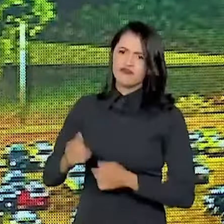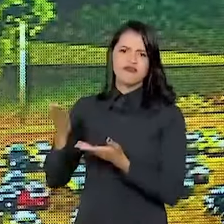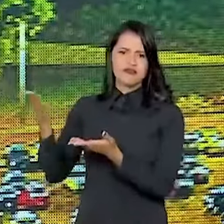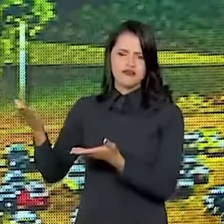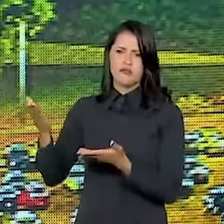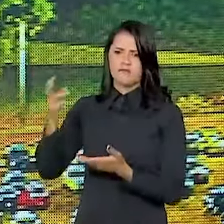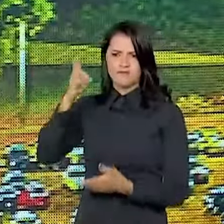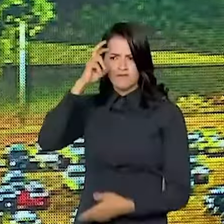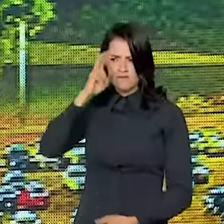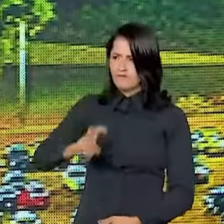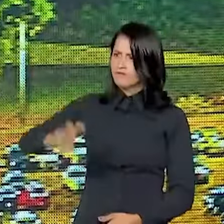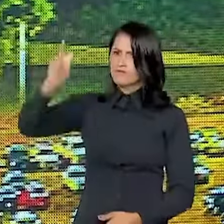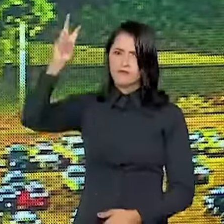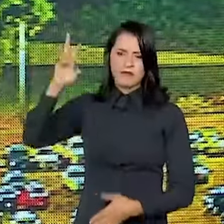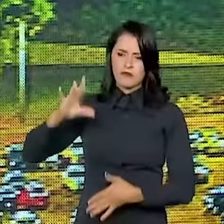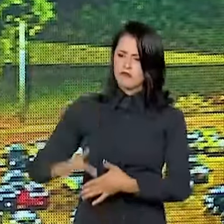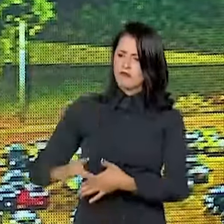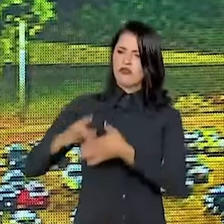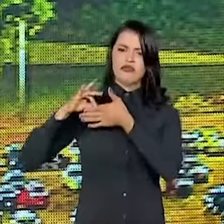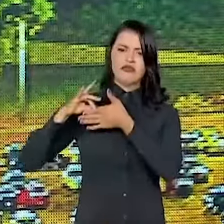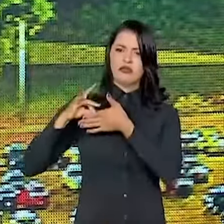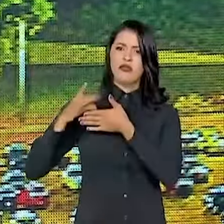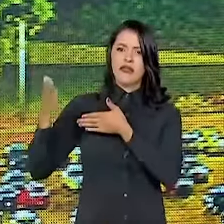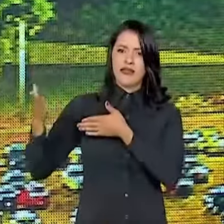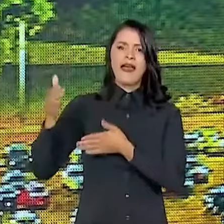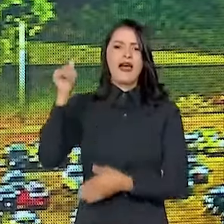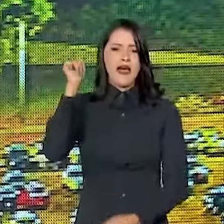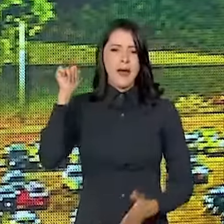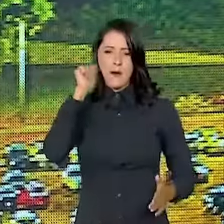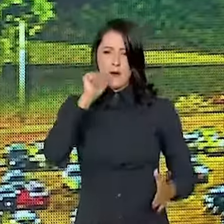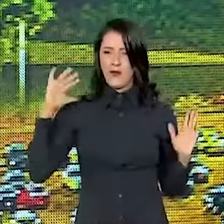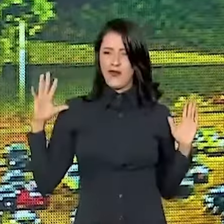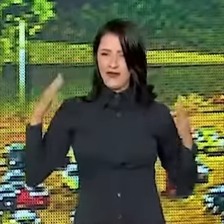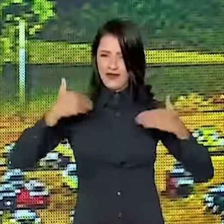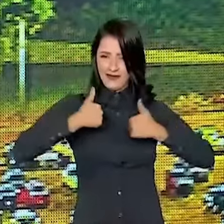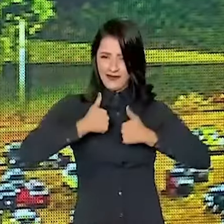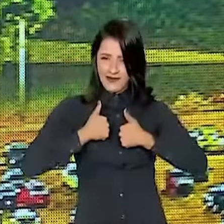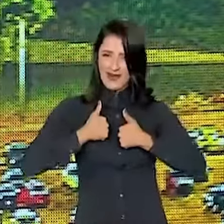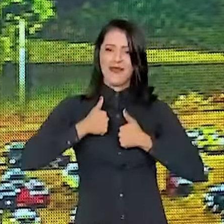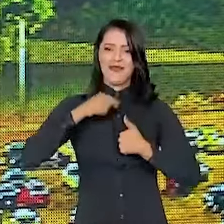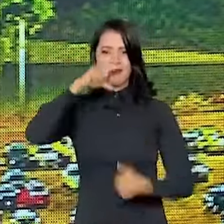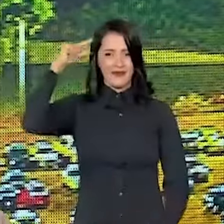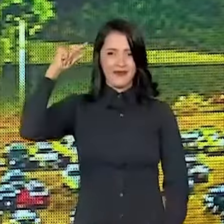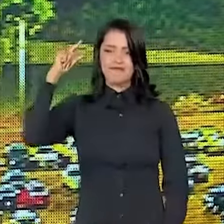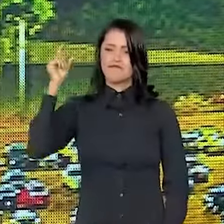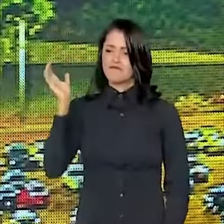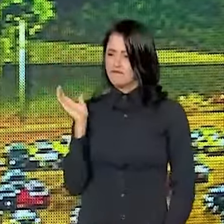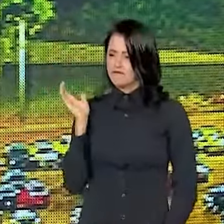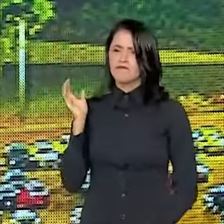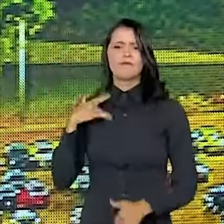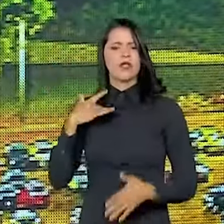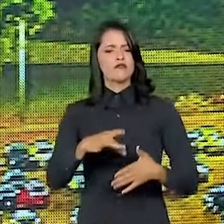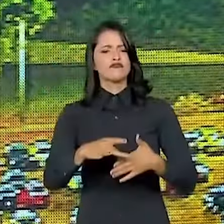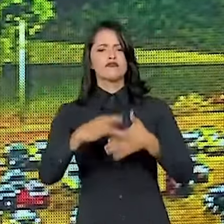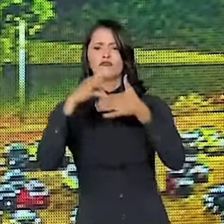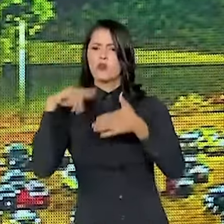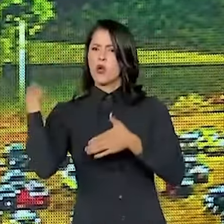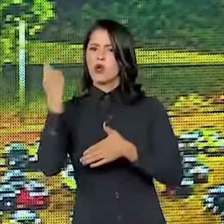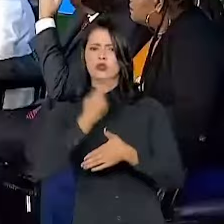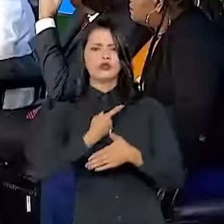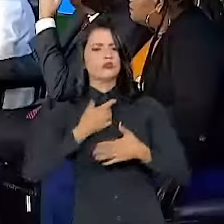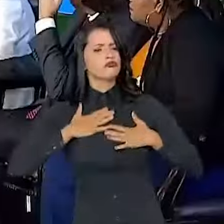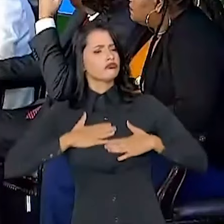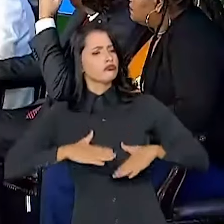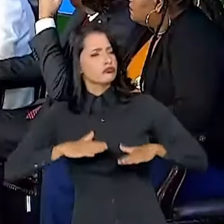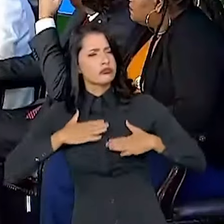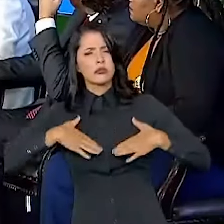e genuíno senso de liderança, a ministra Rosa Weber nos conduziu serenamente na